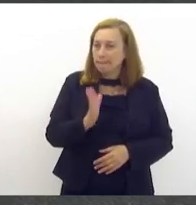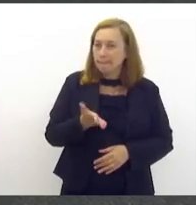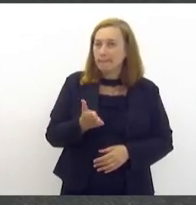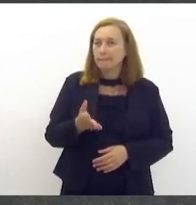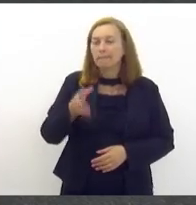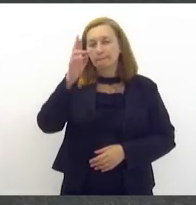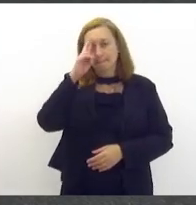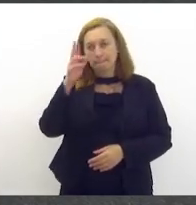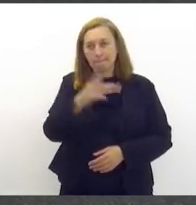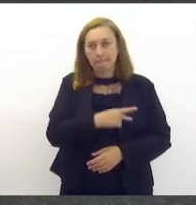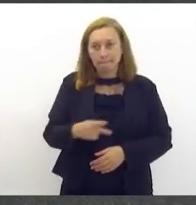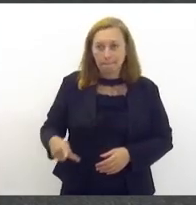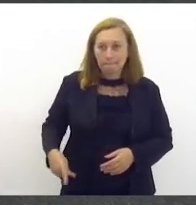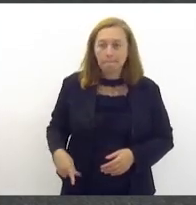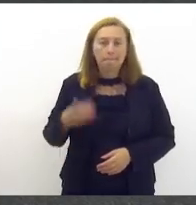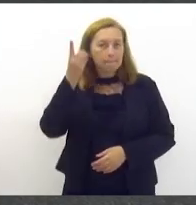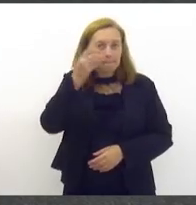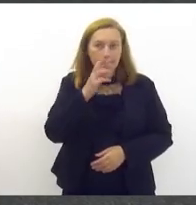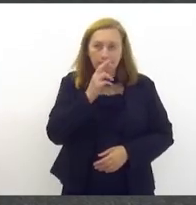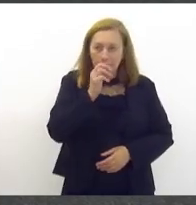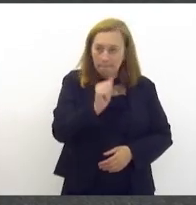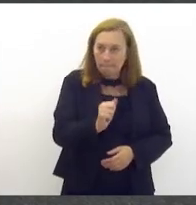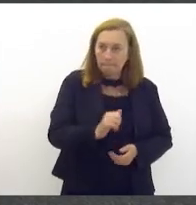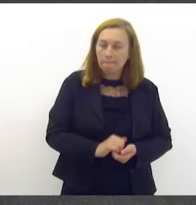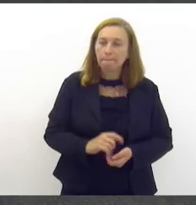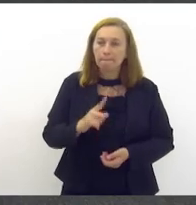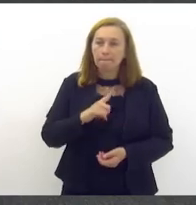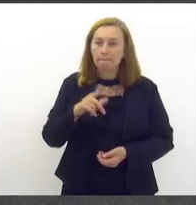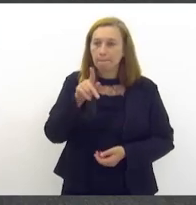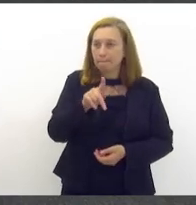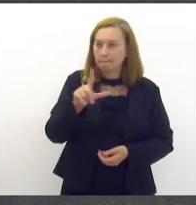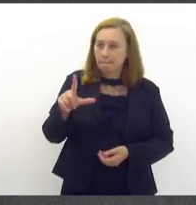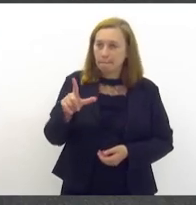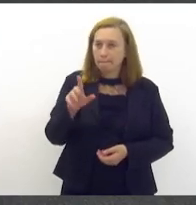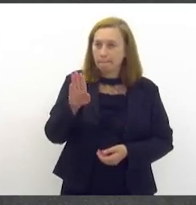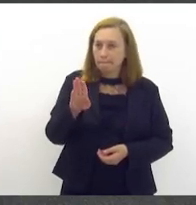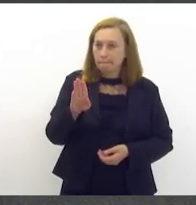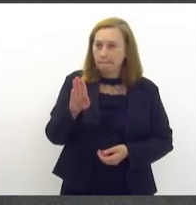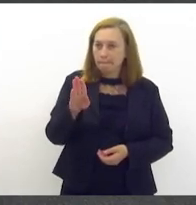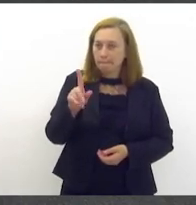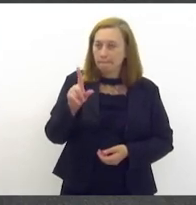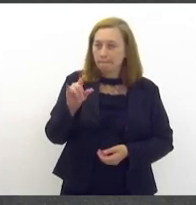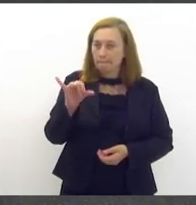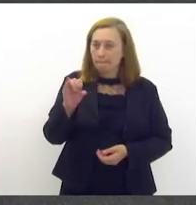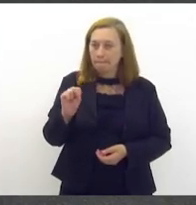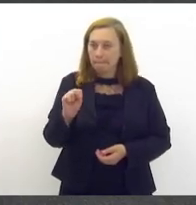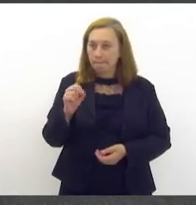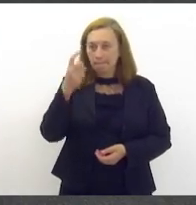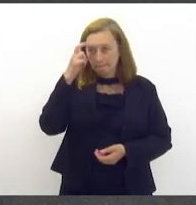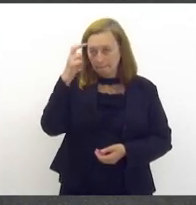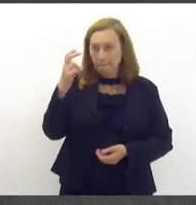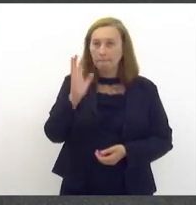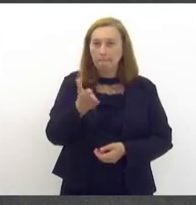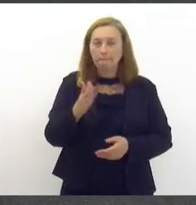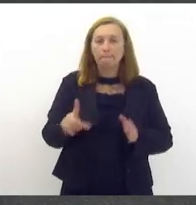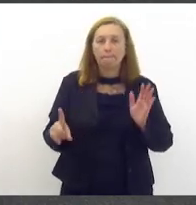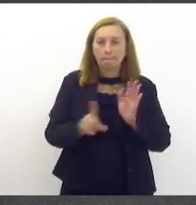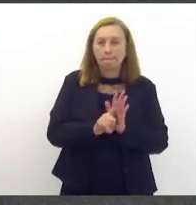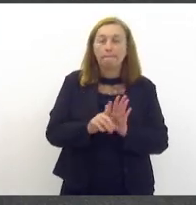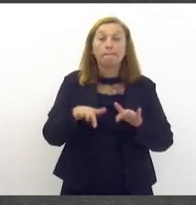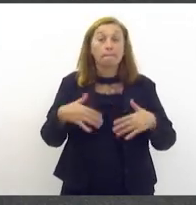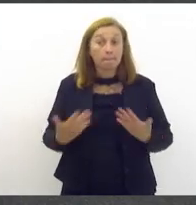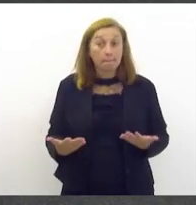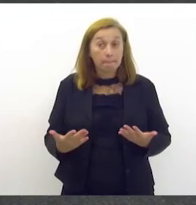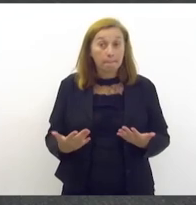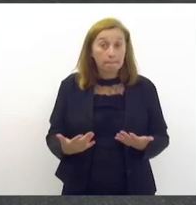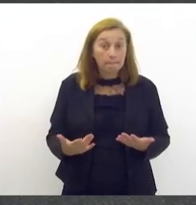Excelência e com o deputado Amorim que eu tinha um PL sobre blitz inteligente, mas, na verdade, eu me enganei, já é lei. Então, nós